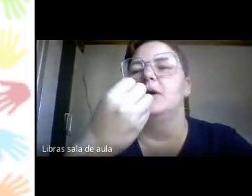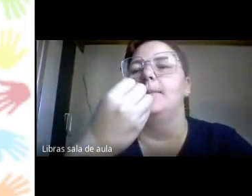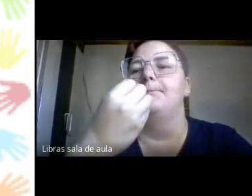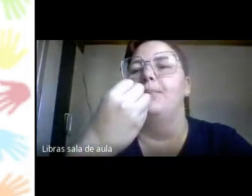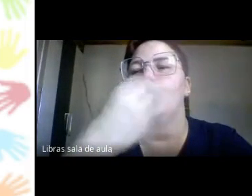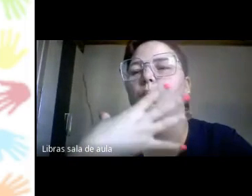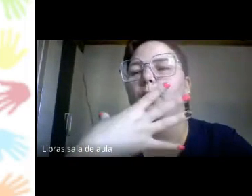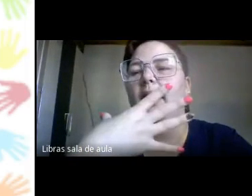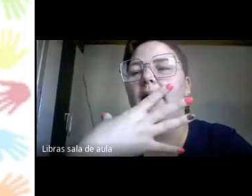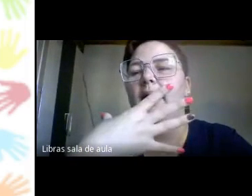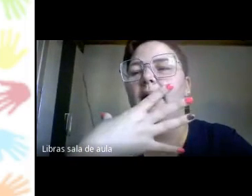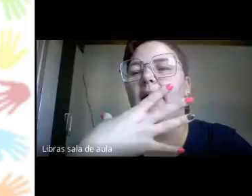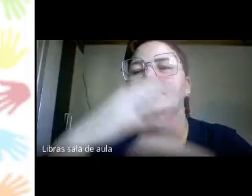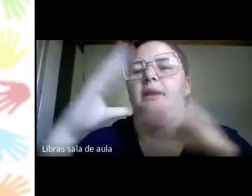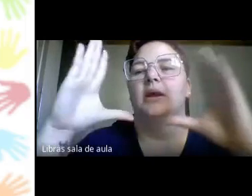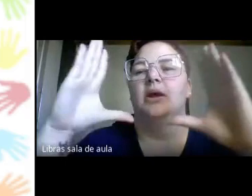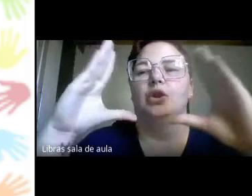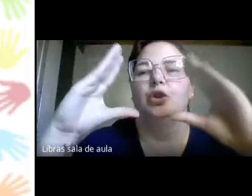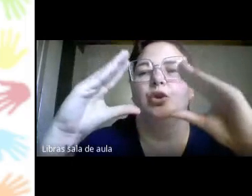mas, ó, boa